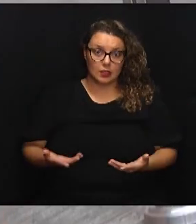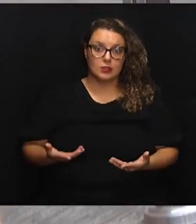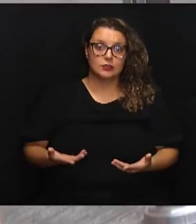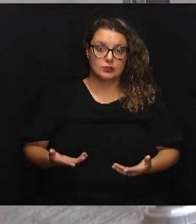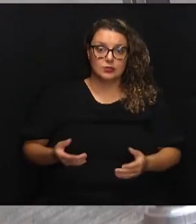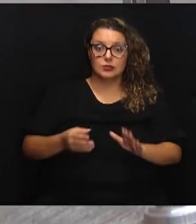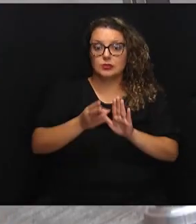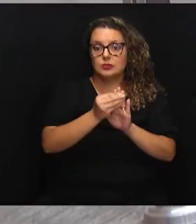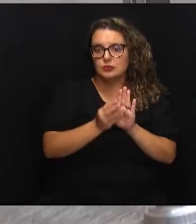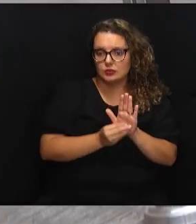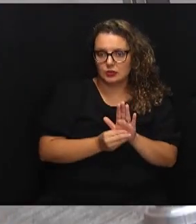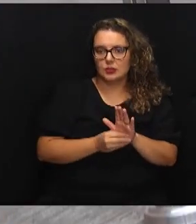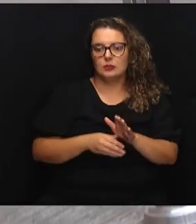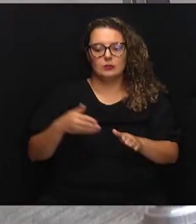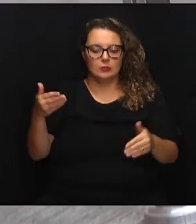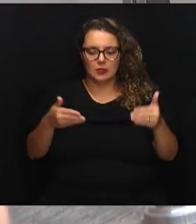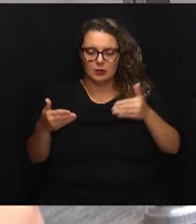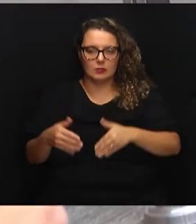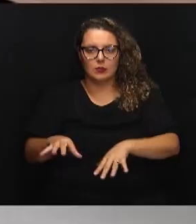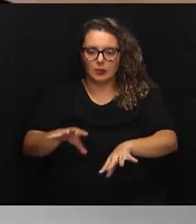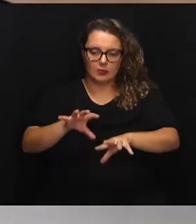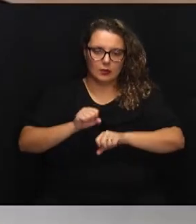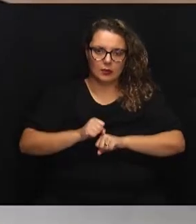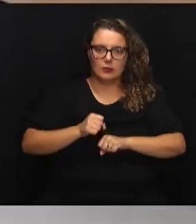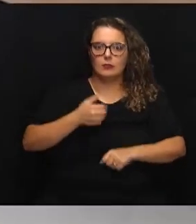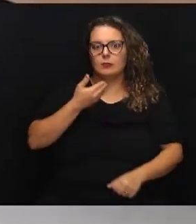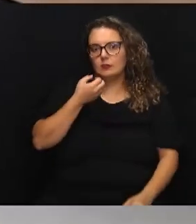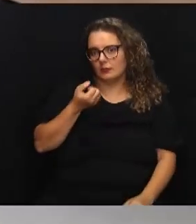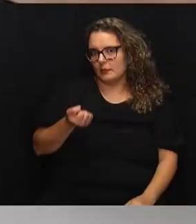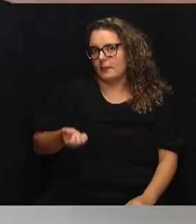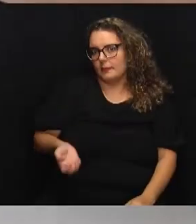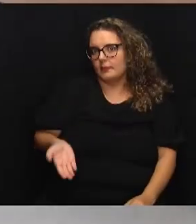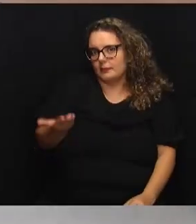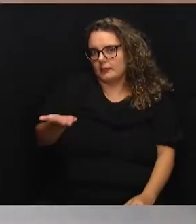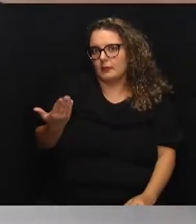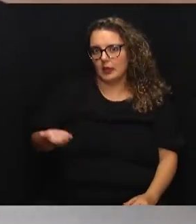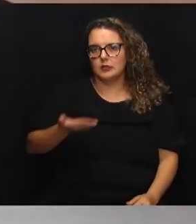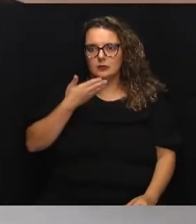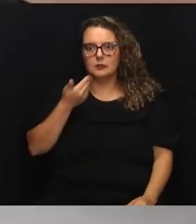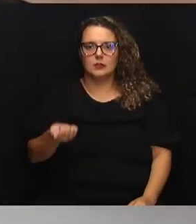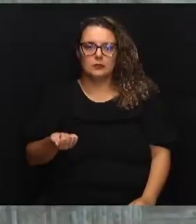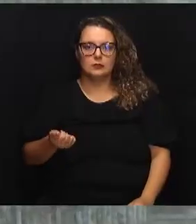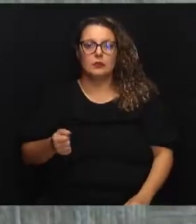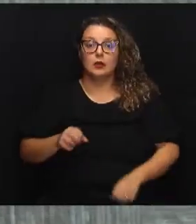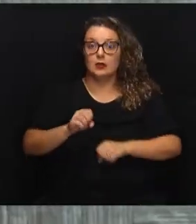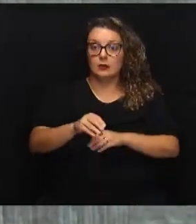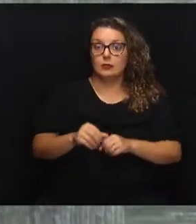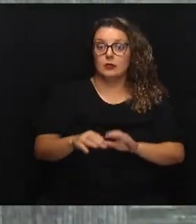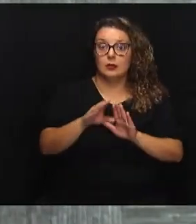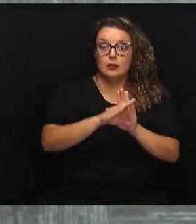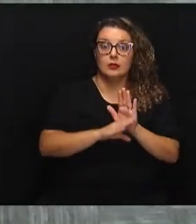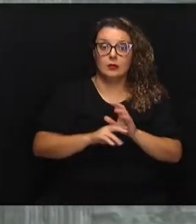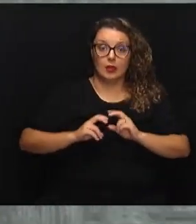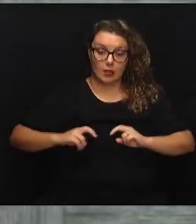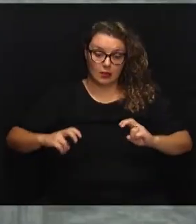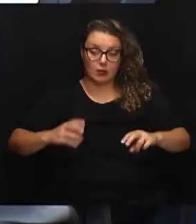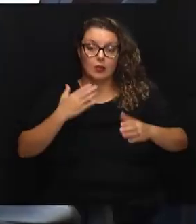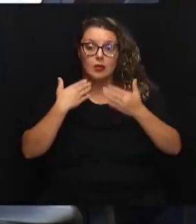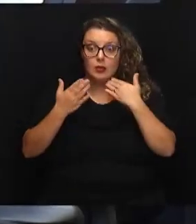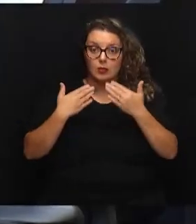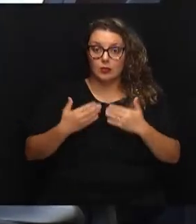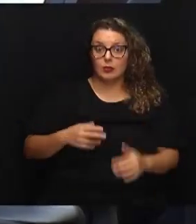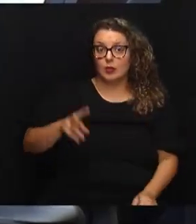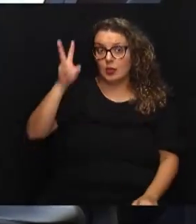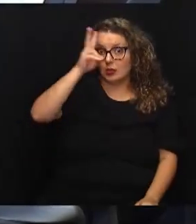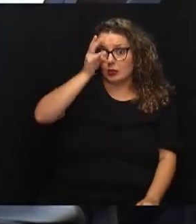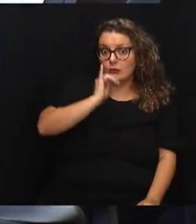participar mais, absorver quanto mais informação, melhor. Totalmente educativo, o programa conta com rodas de conversa, contação